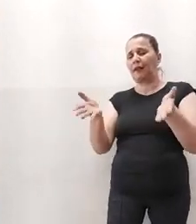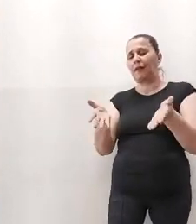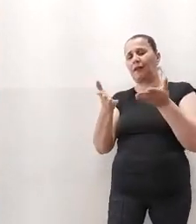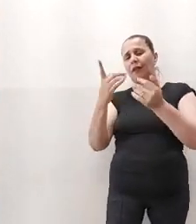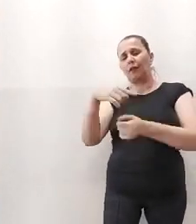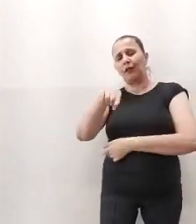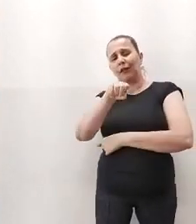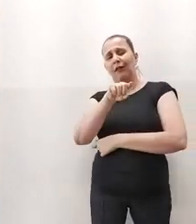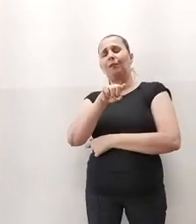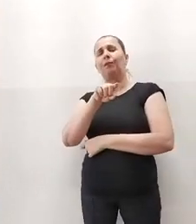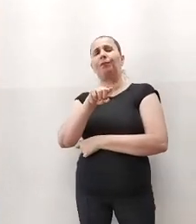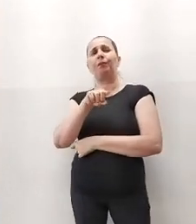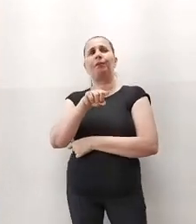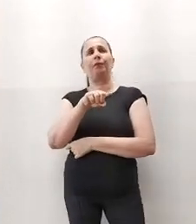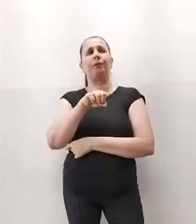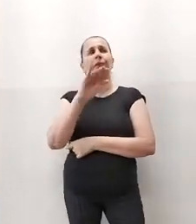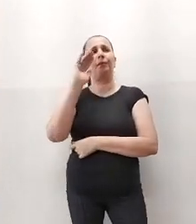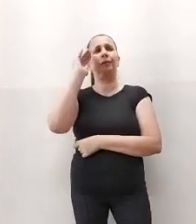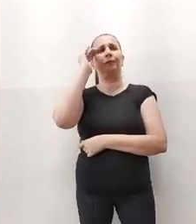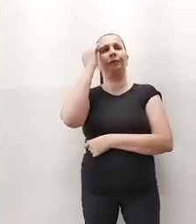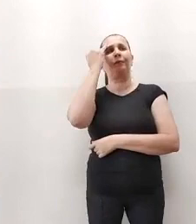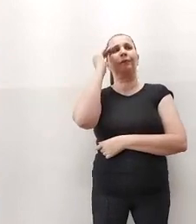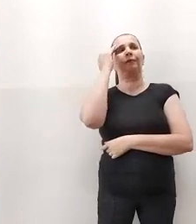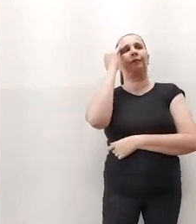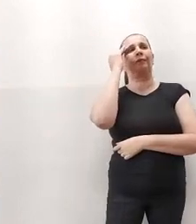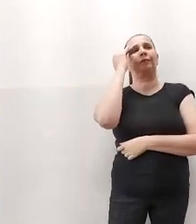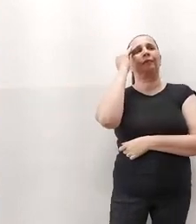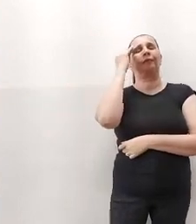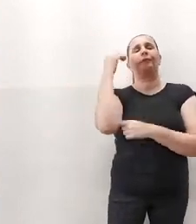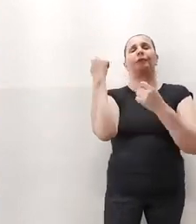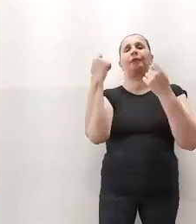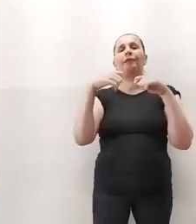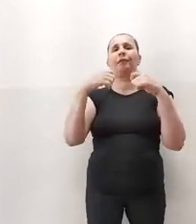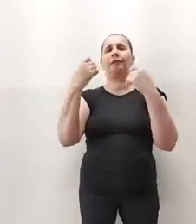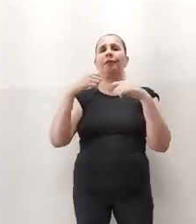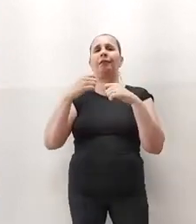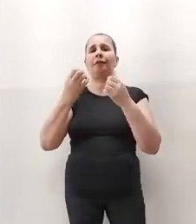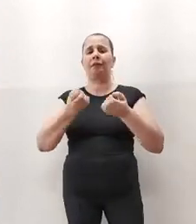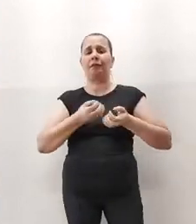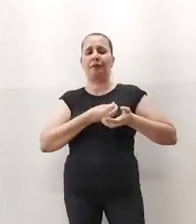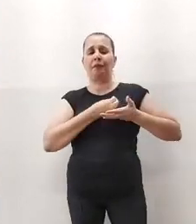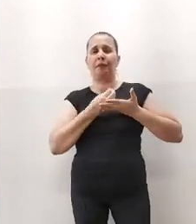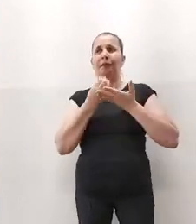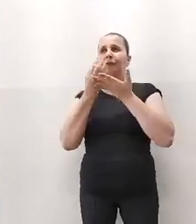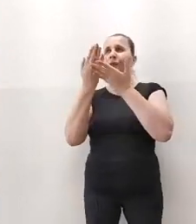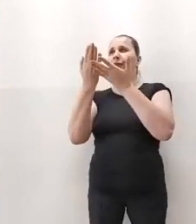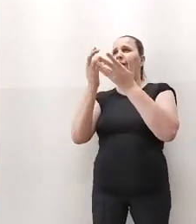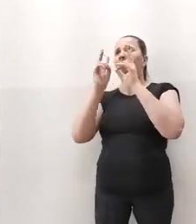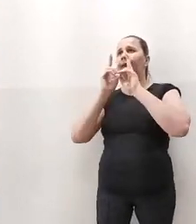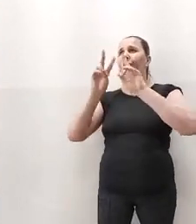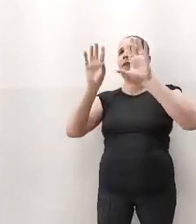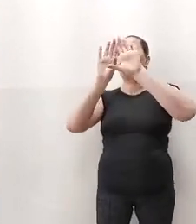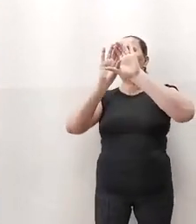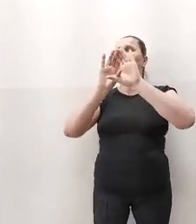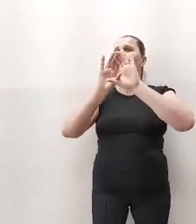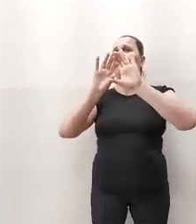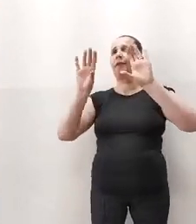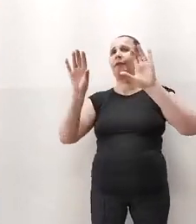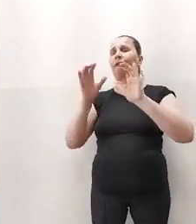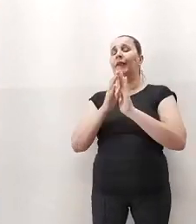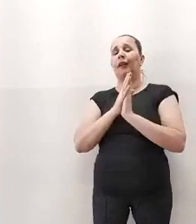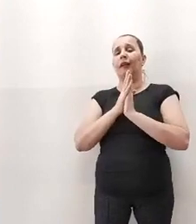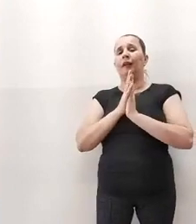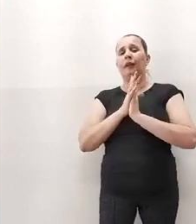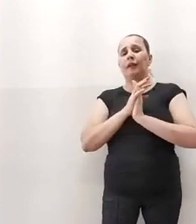que entende que precisa entregar a visão natural, que